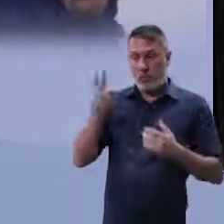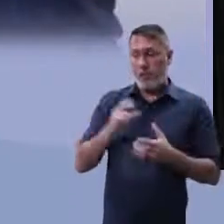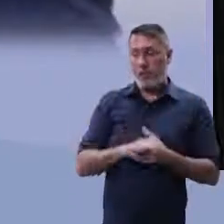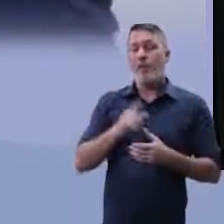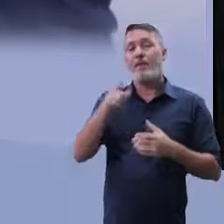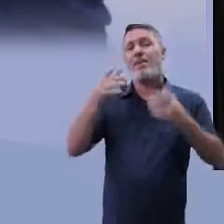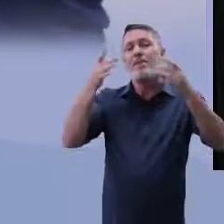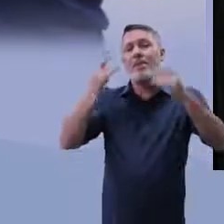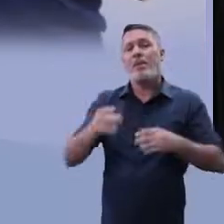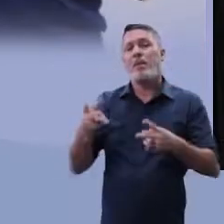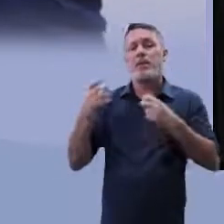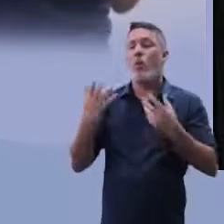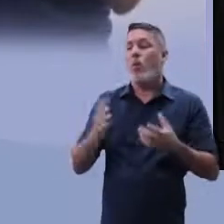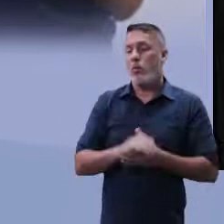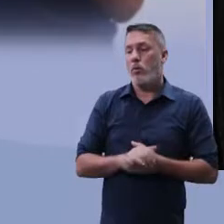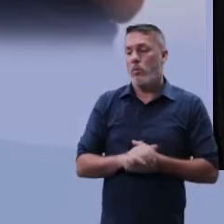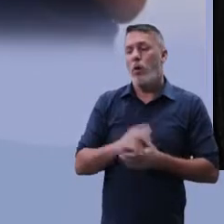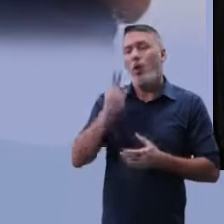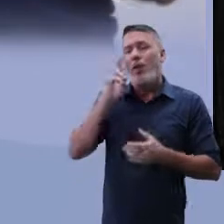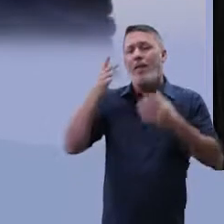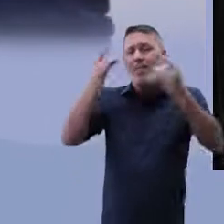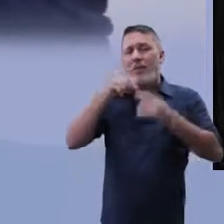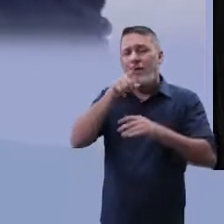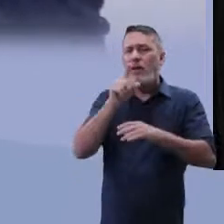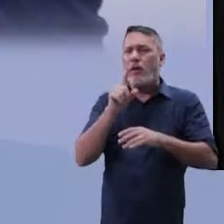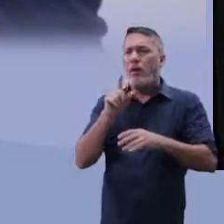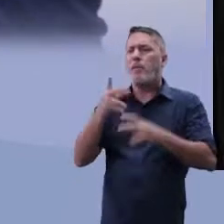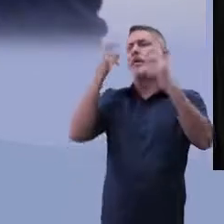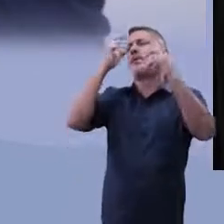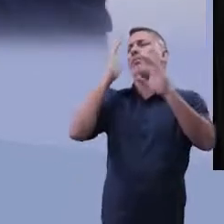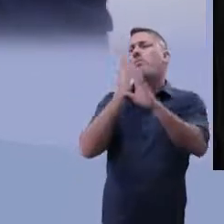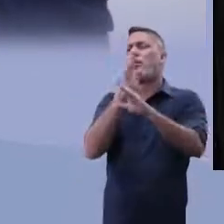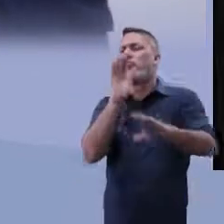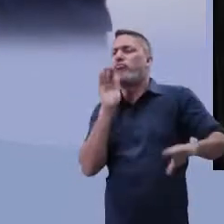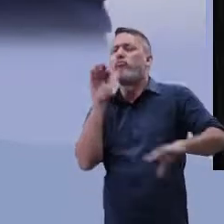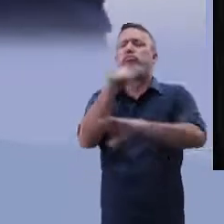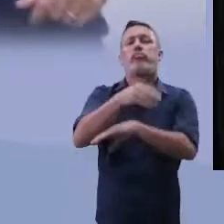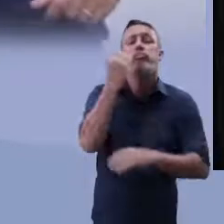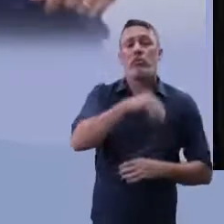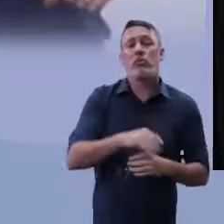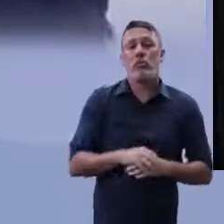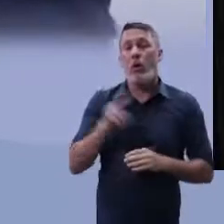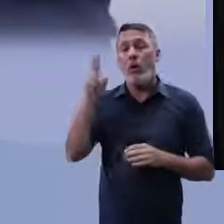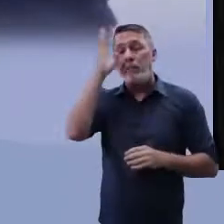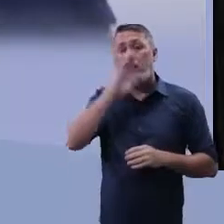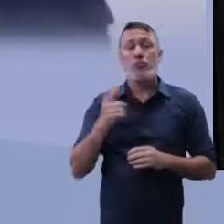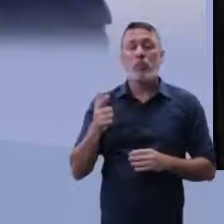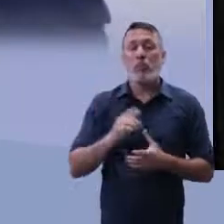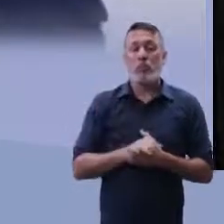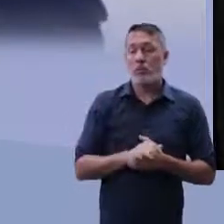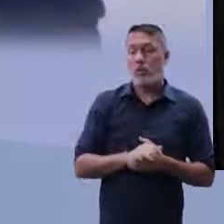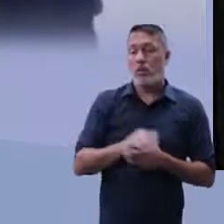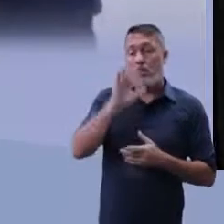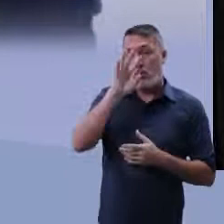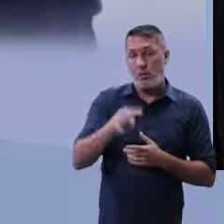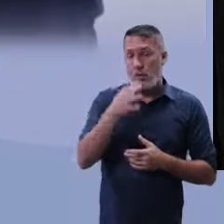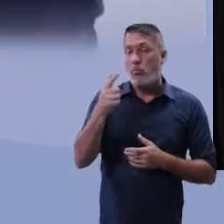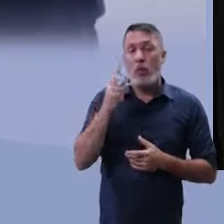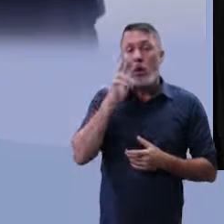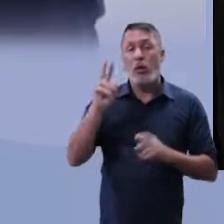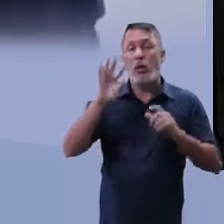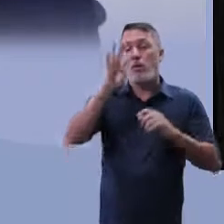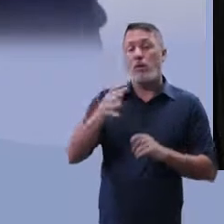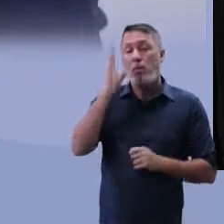ver, aí. Qual o detalhe dessa questão? Né? Onde é que está o hack dessa questão? Não apareceu o